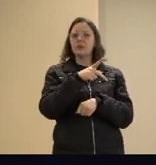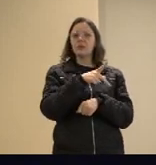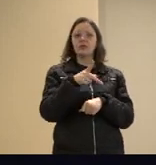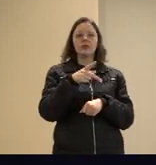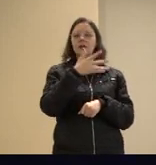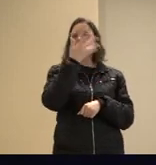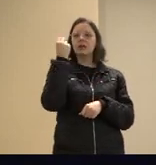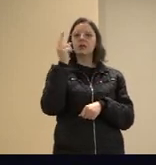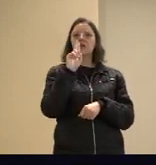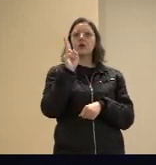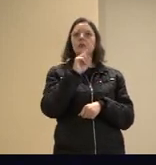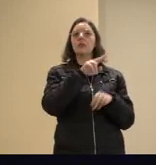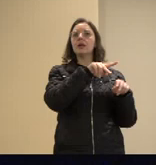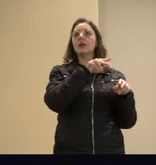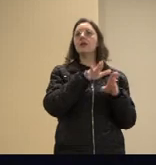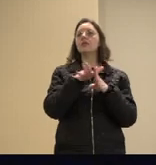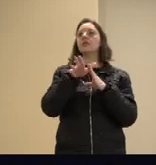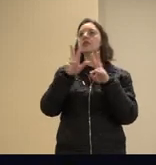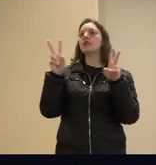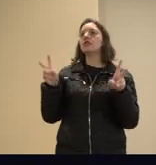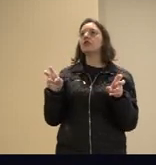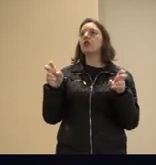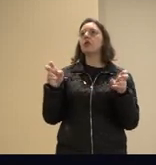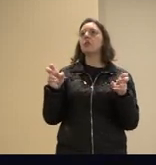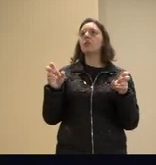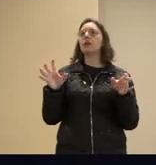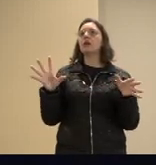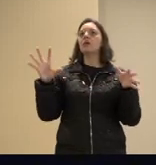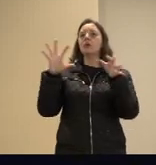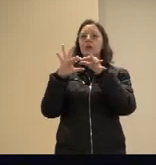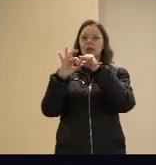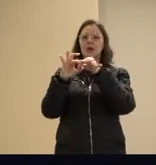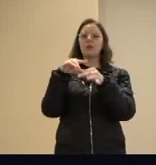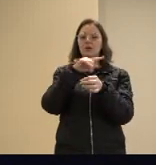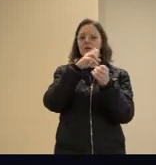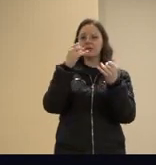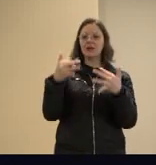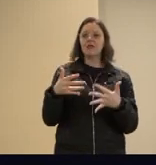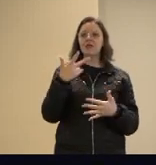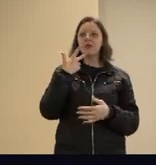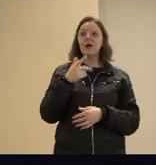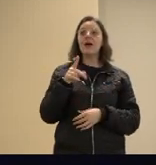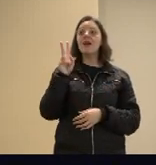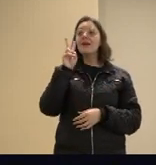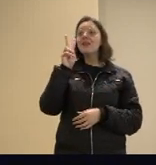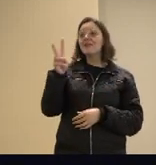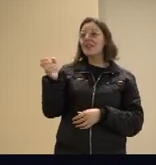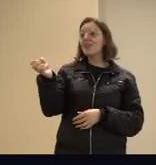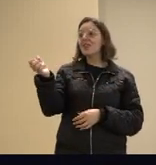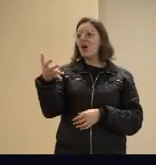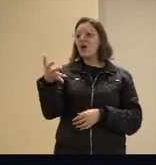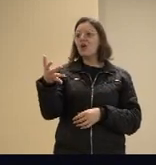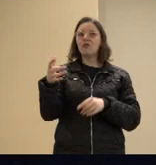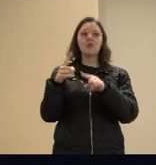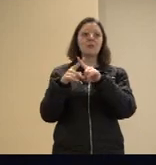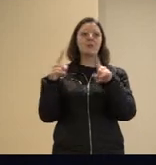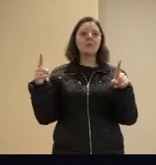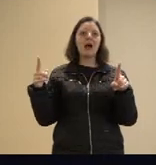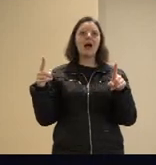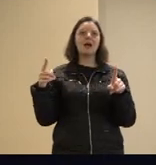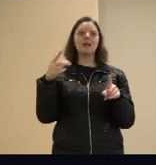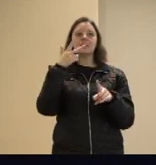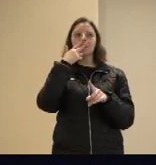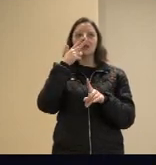conciliação, me fugiu o nome, mas ele dizia o seguinte: não adianta olhar o novo com os olhos do velho, senão o novo se torna